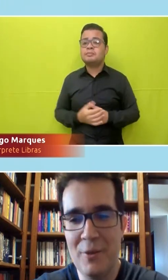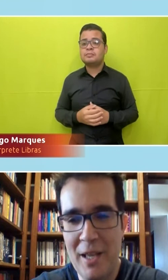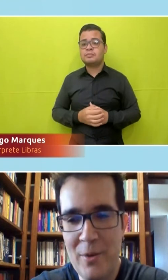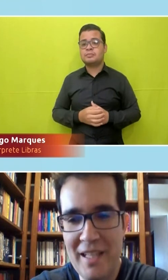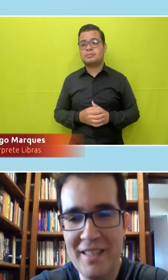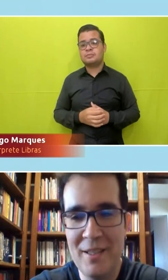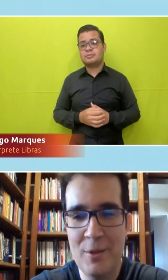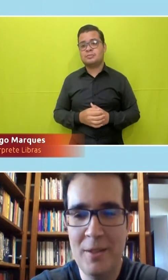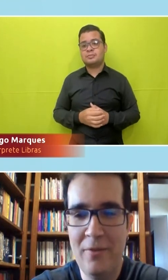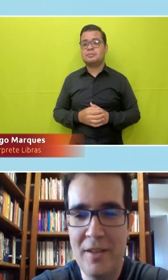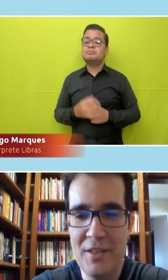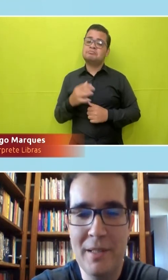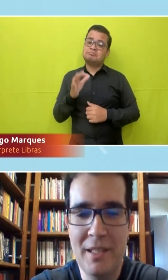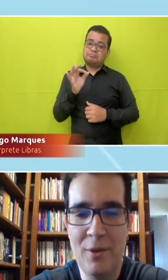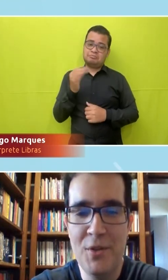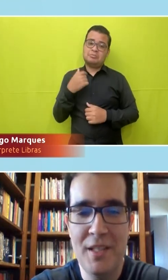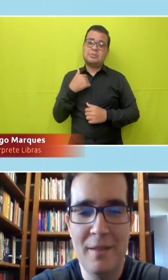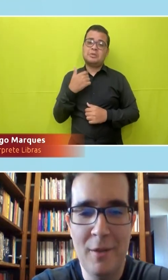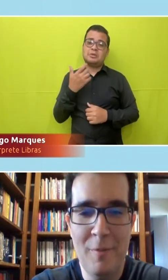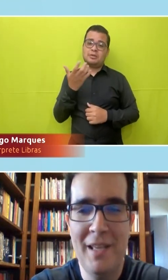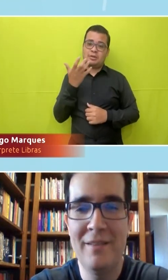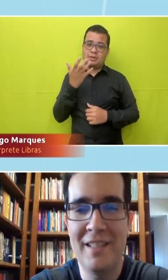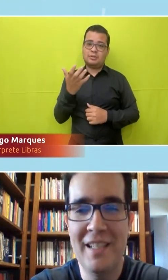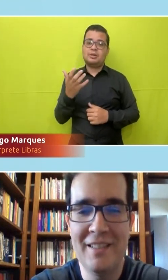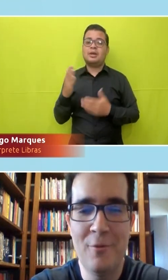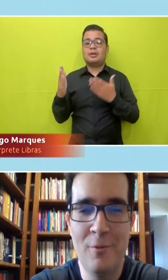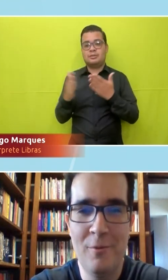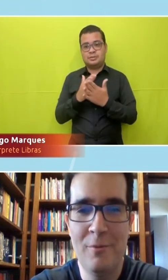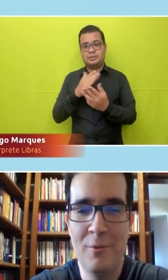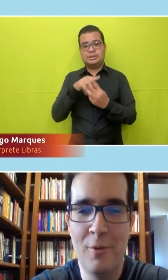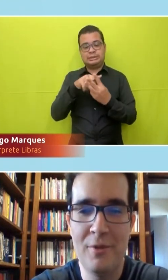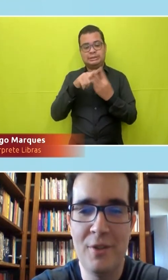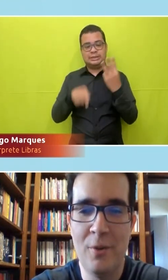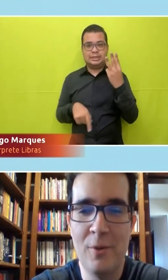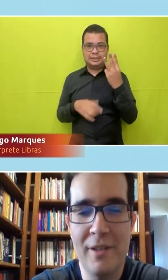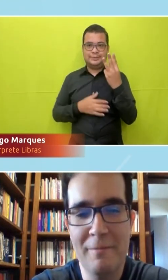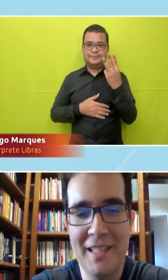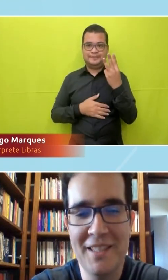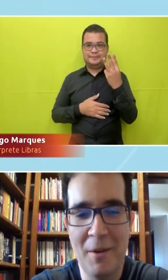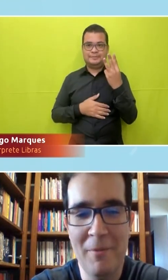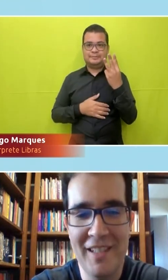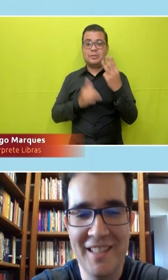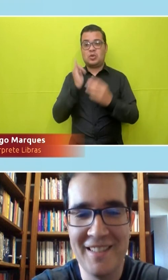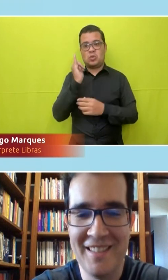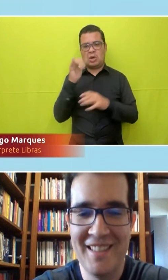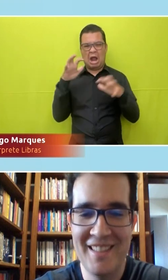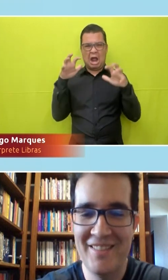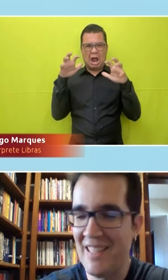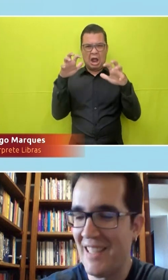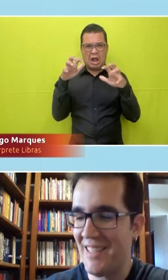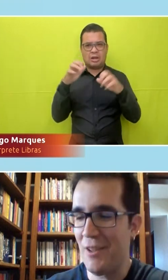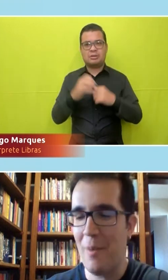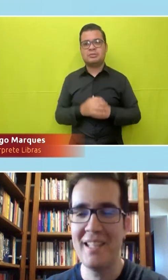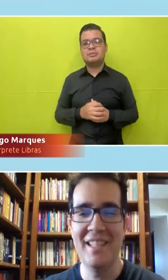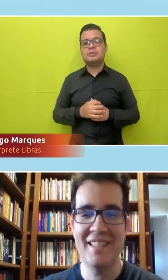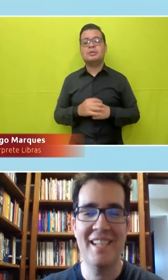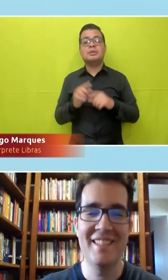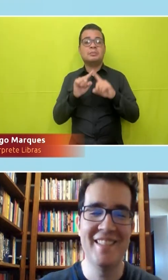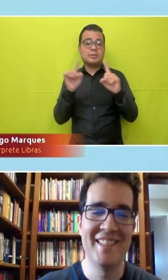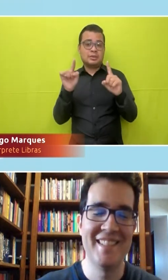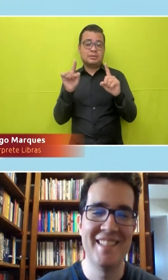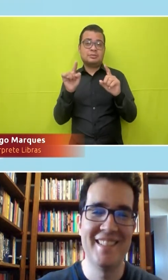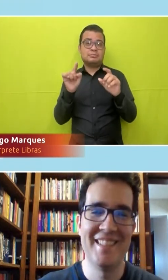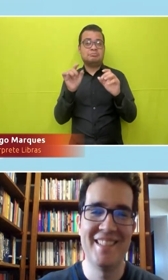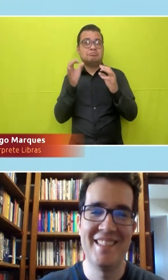Assim, eu tenho a intenção de fechar uma trilogia, pelo menos, né? Com contos de horror, mas vamos ver se vai dar certo. Tomara que dê